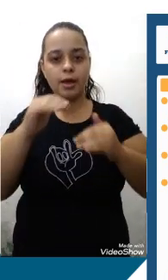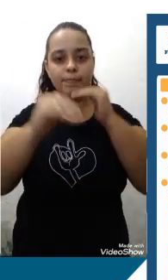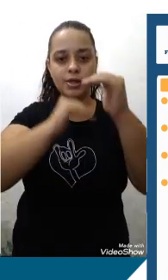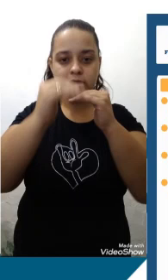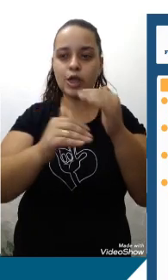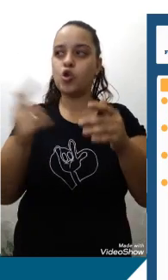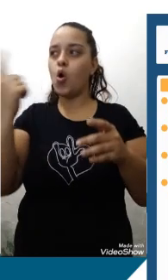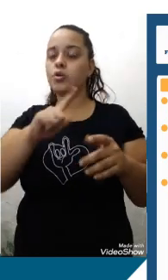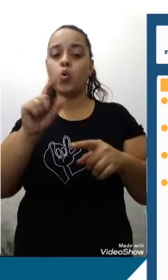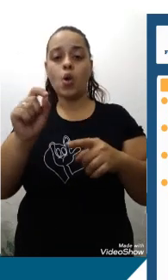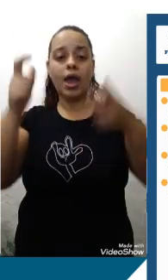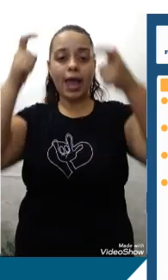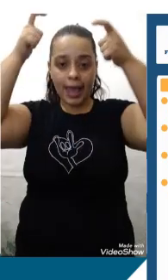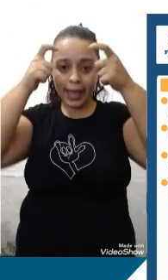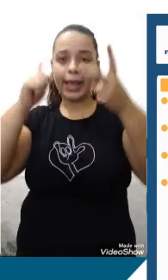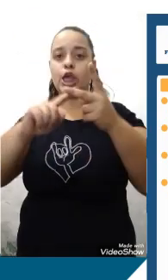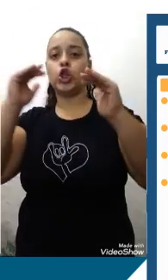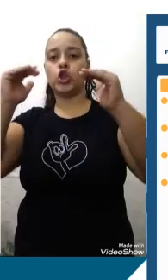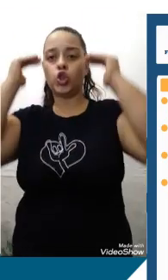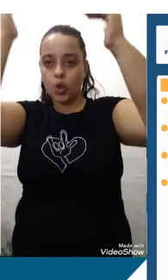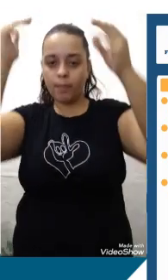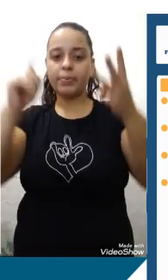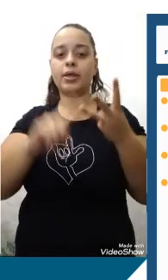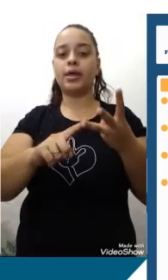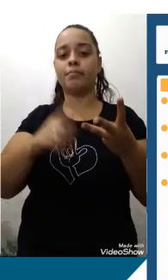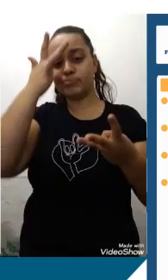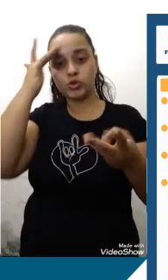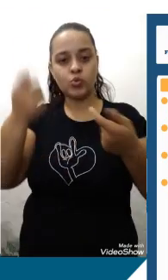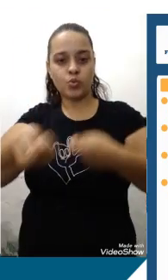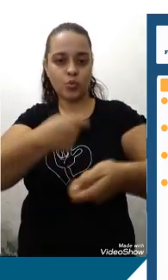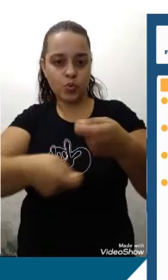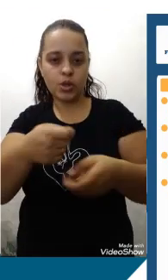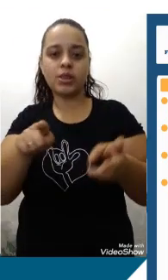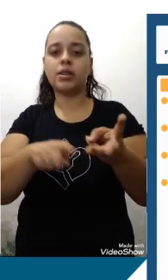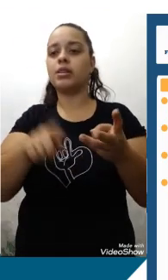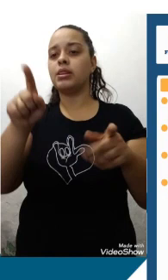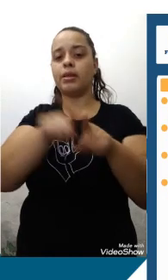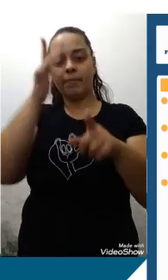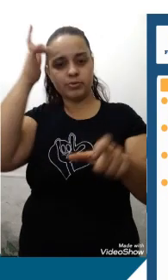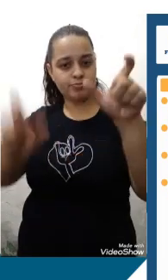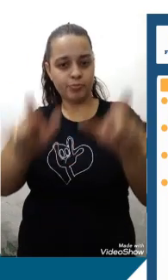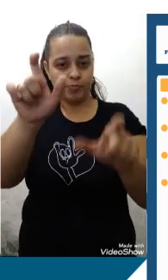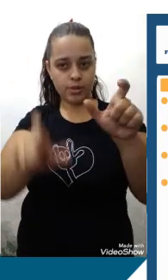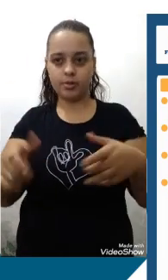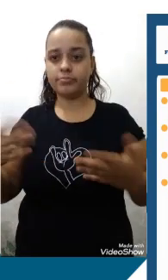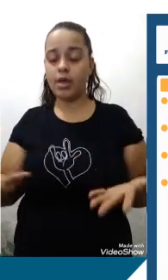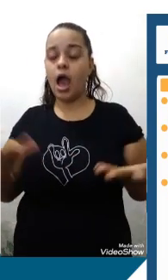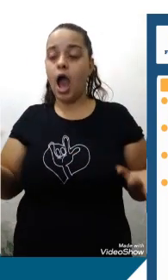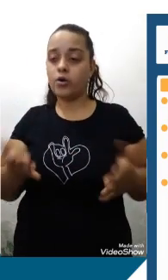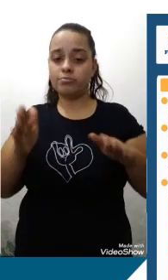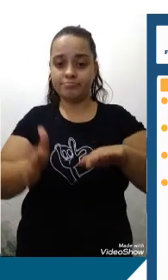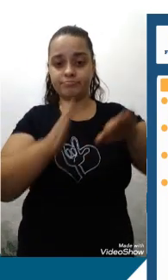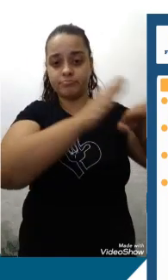esse processo mobilizasse reis, nobres, mercadores e populares. Mas, deixando de lado um pouco os portugueses, o que a gente precisa